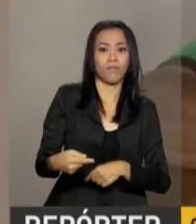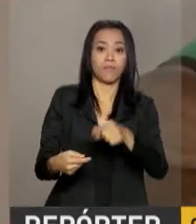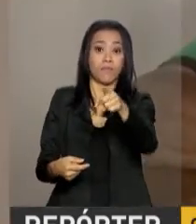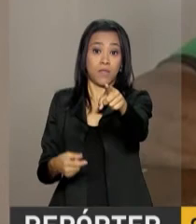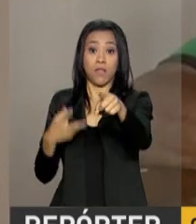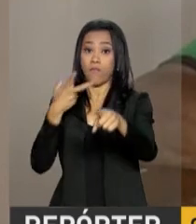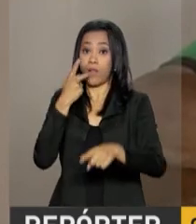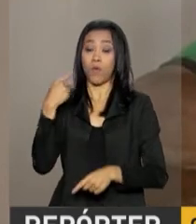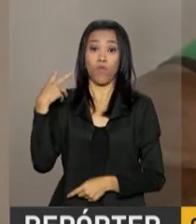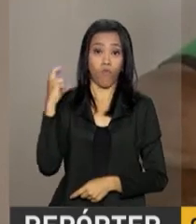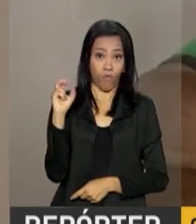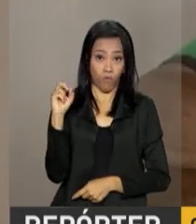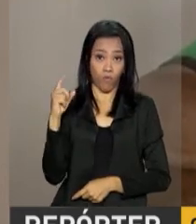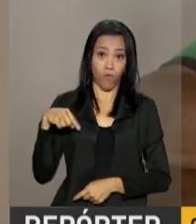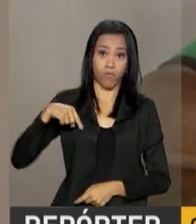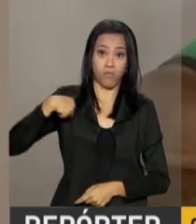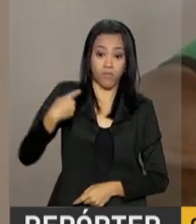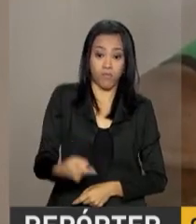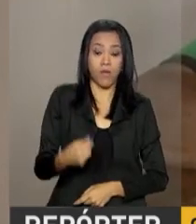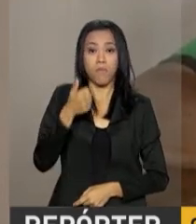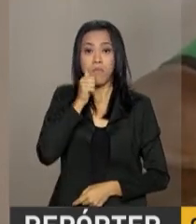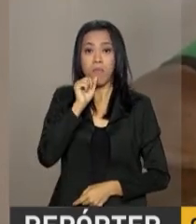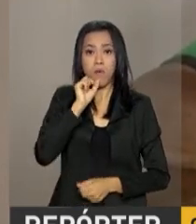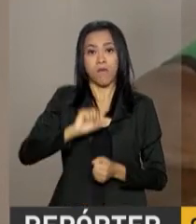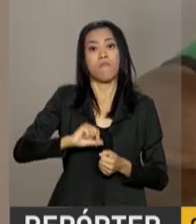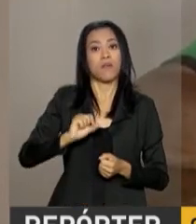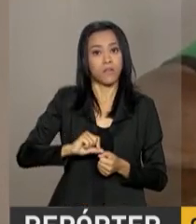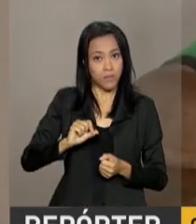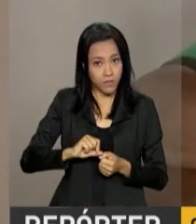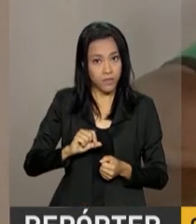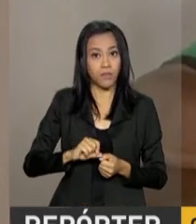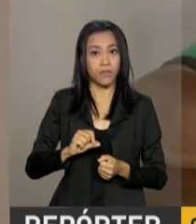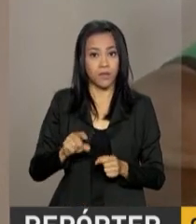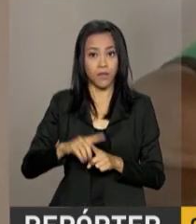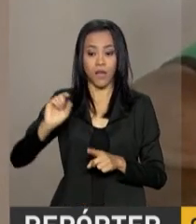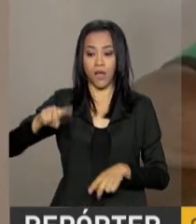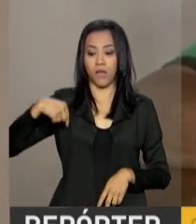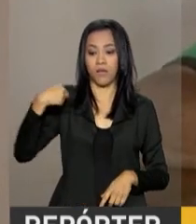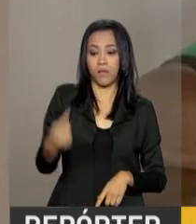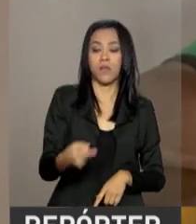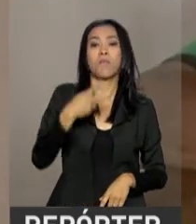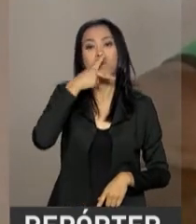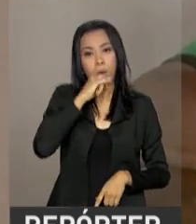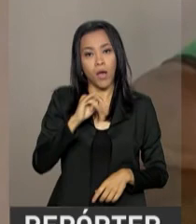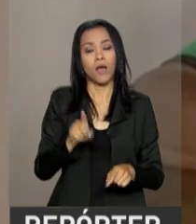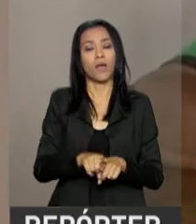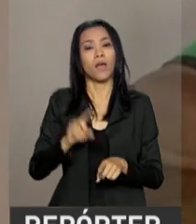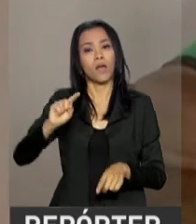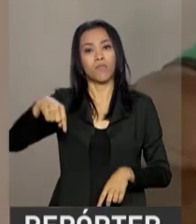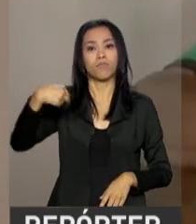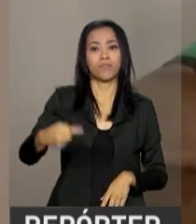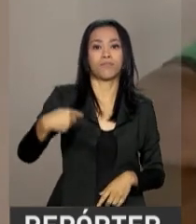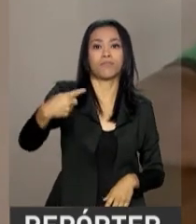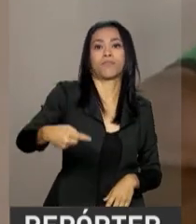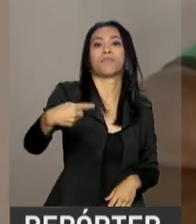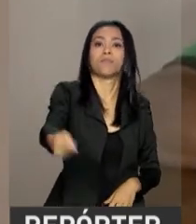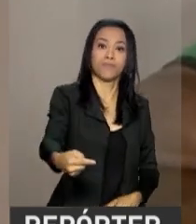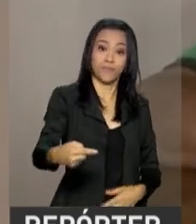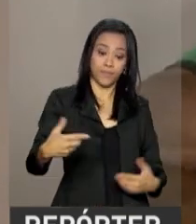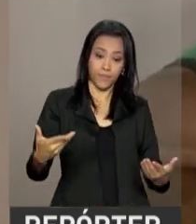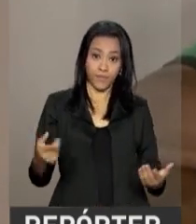já fazia queijo. Minha mãe fazia na casa dele. Depois, meu pai também é filho de produtor. E